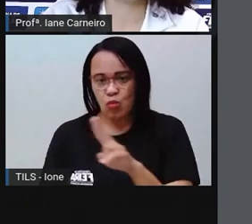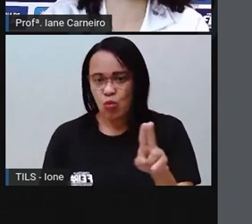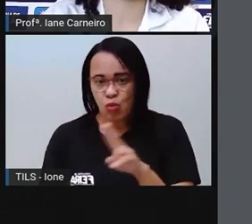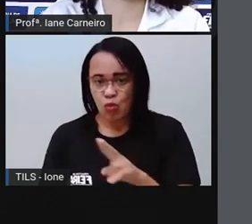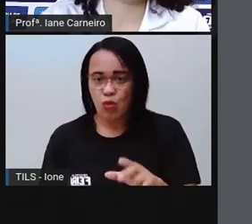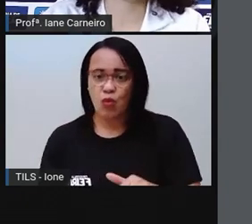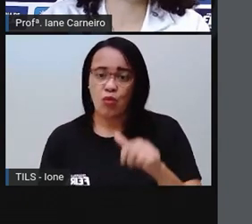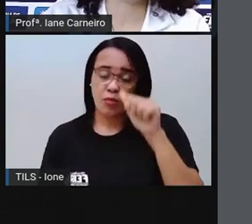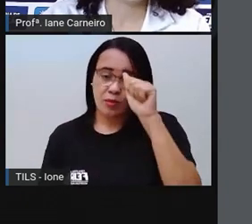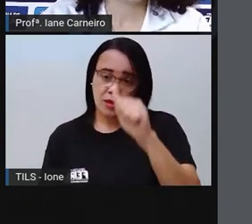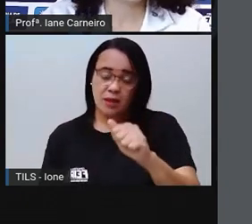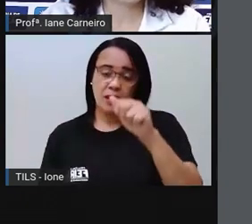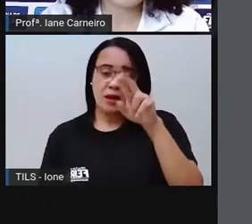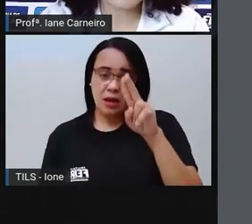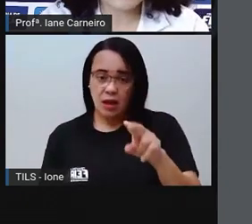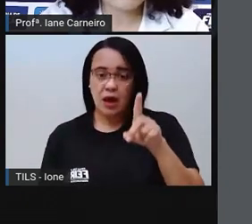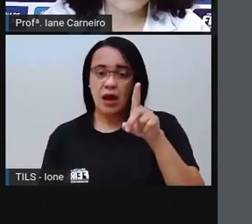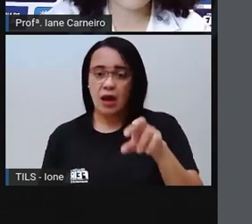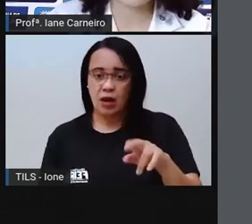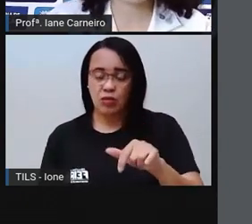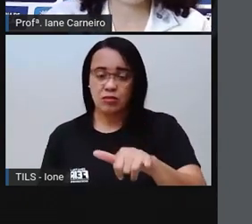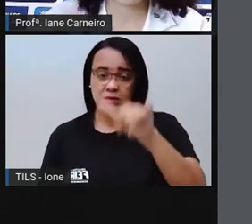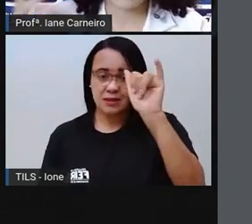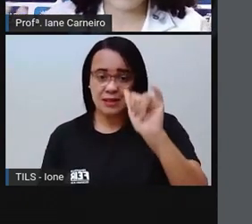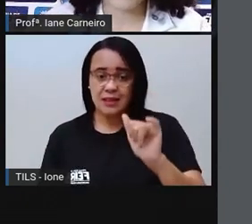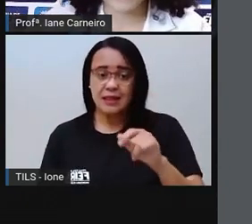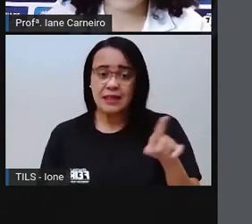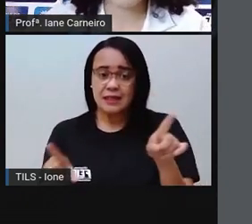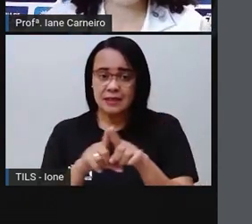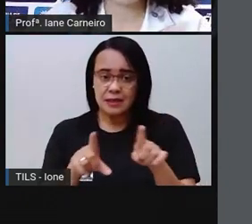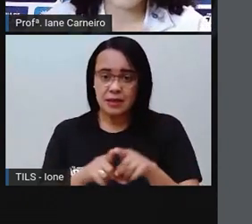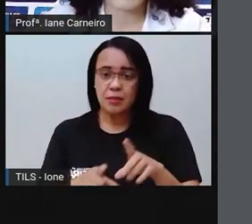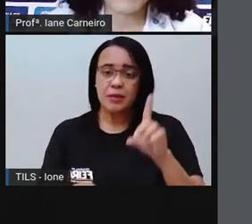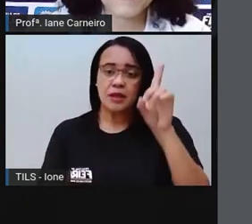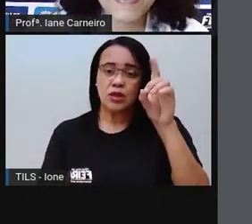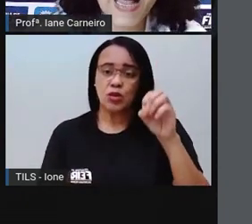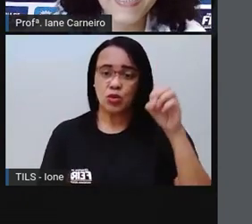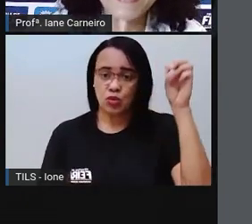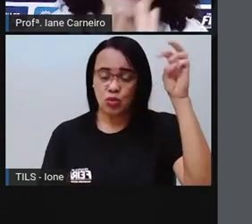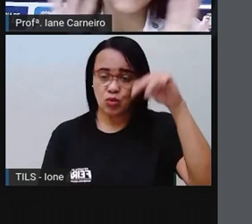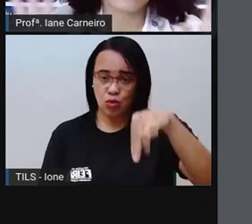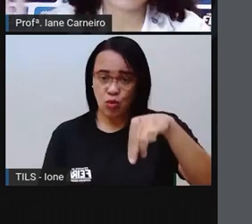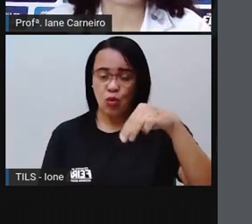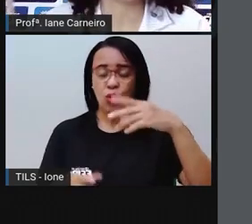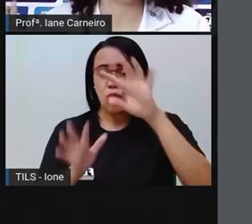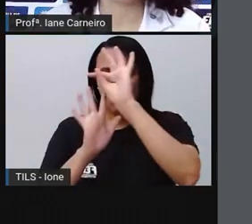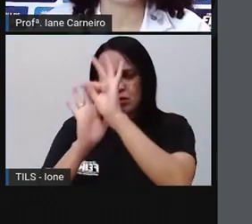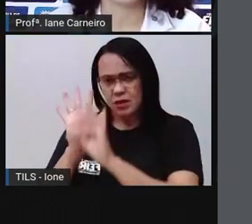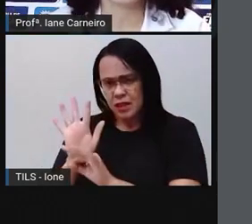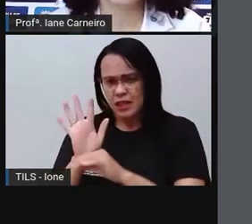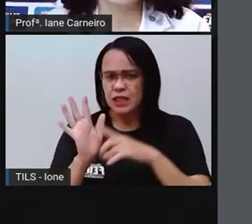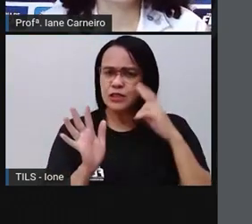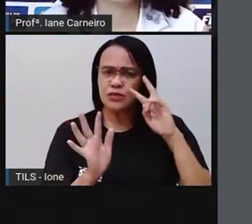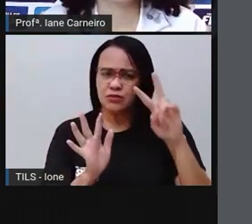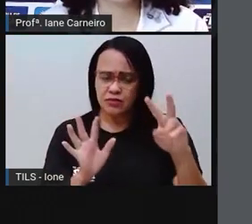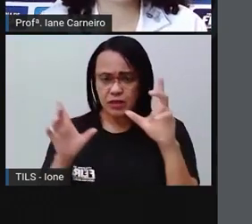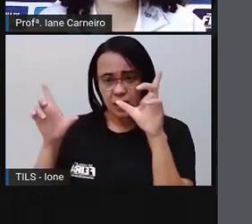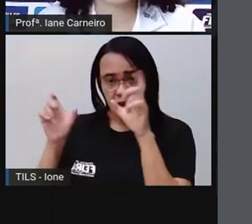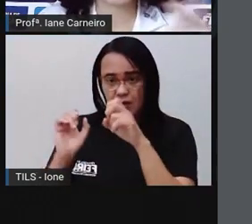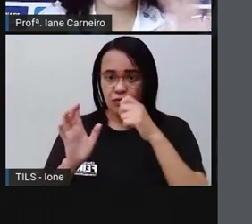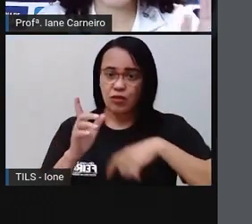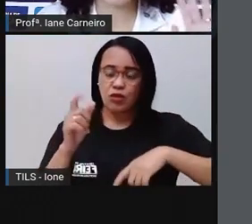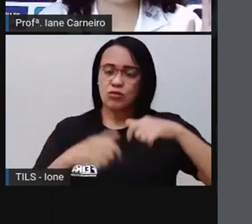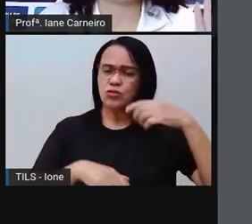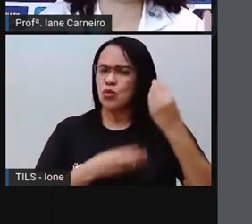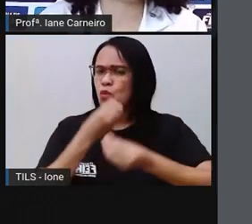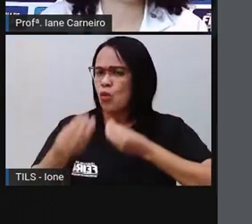Don Wood, certo? Então, quando a gente vai começar a ler um texto, a gente vai analisando a capa dele, né? Então, vamos ver o que é